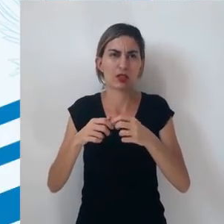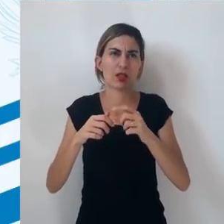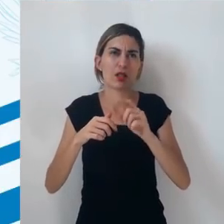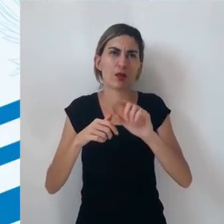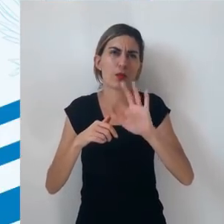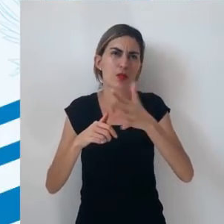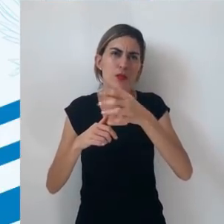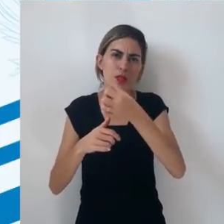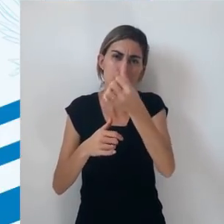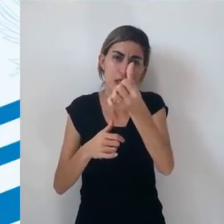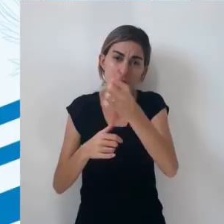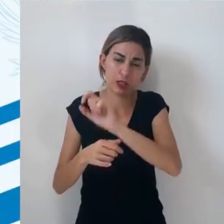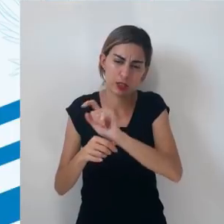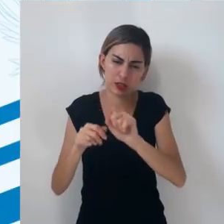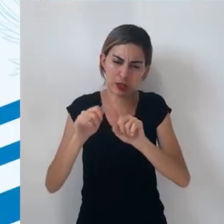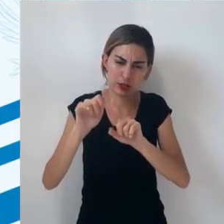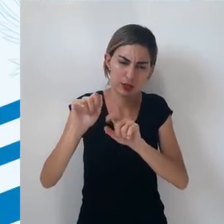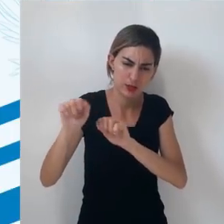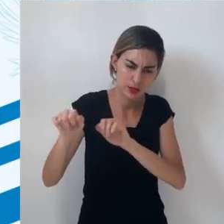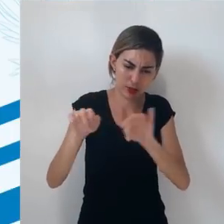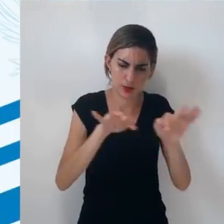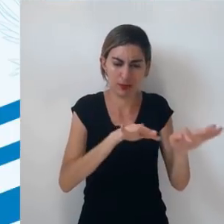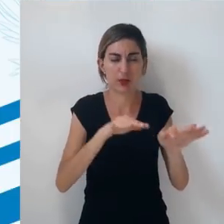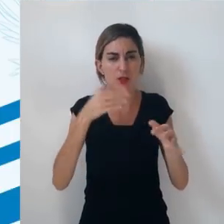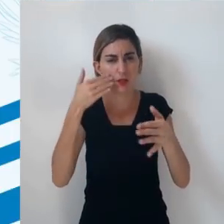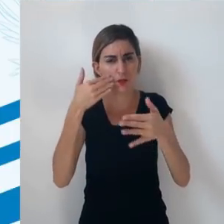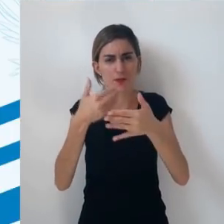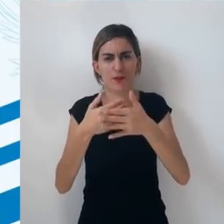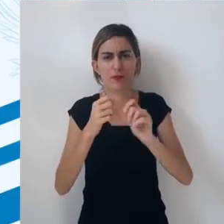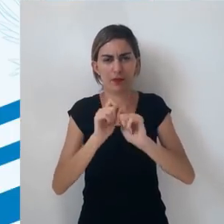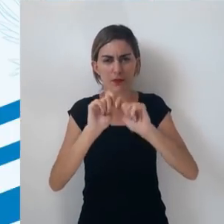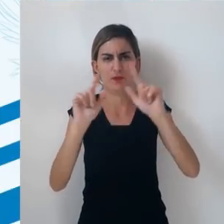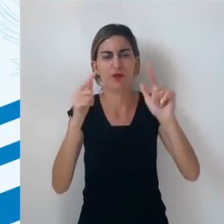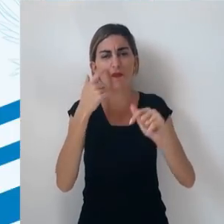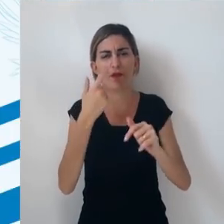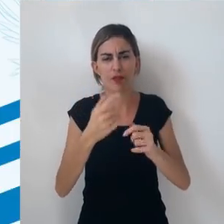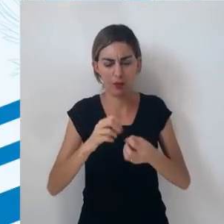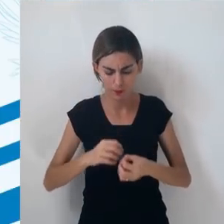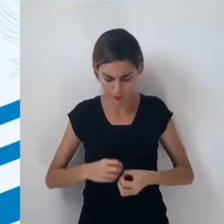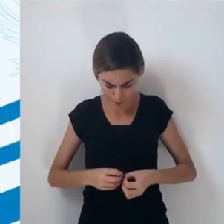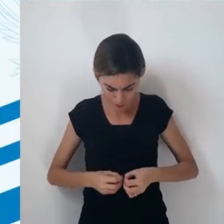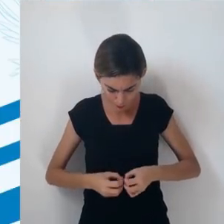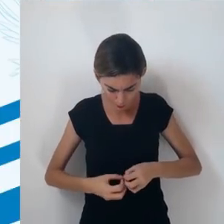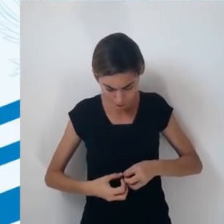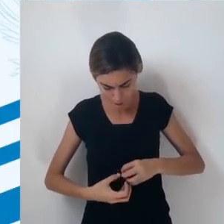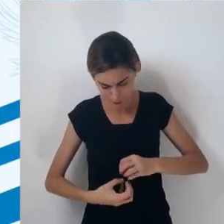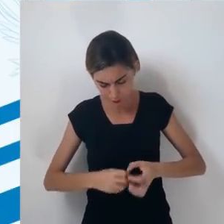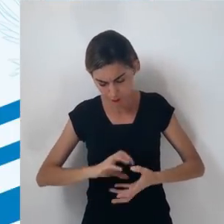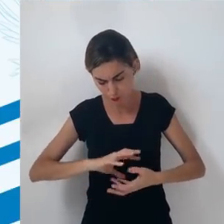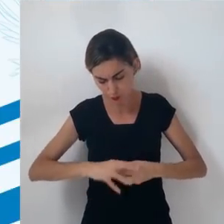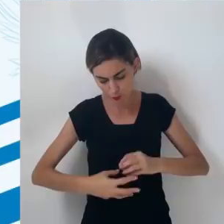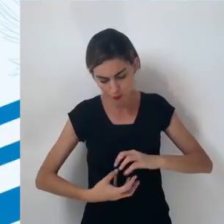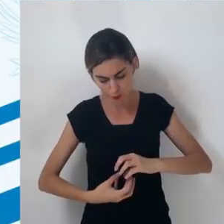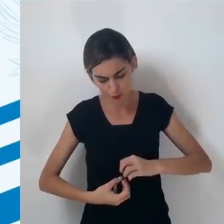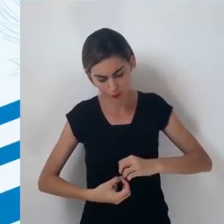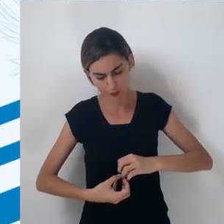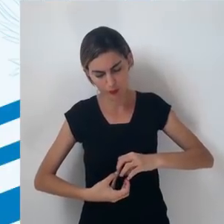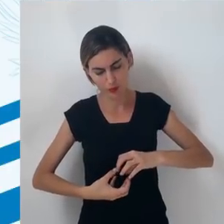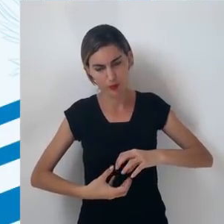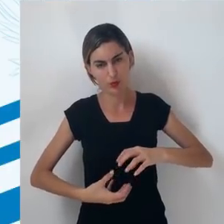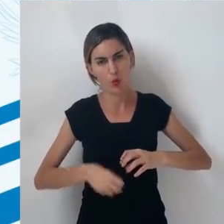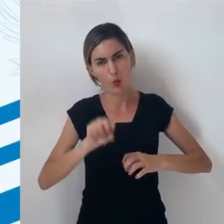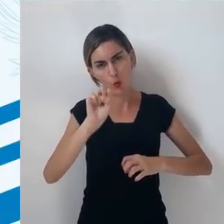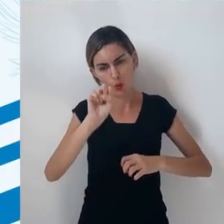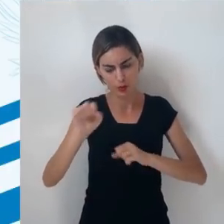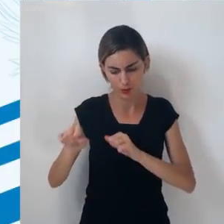semanas, observe que na próxima imagem aí você vê um embrião que está sendo formado. Depois,